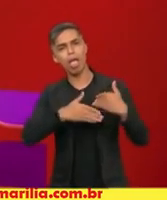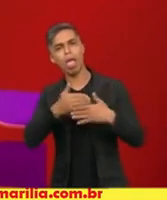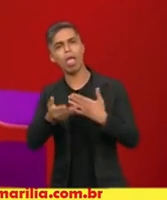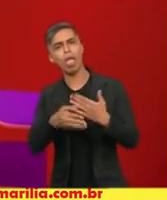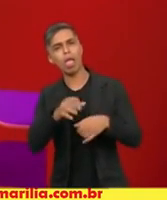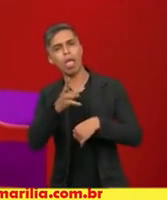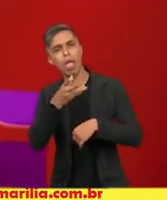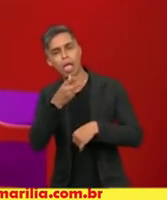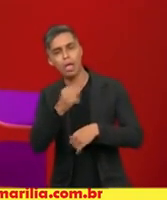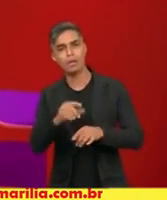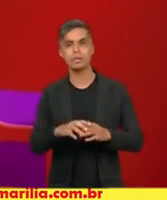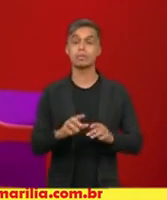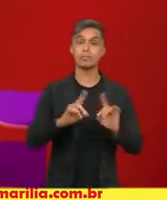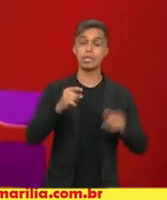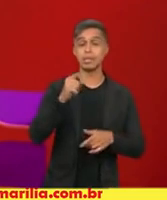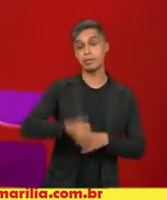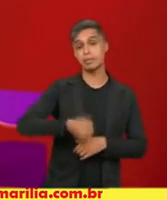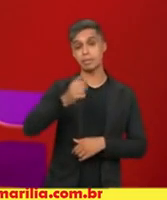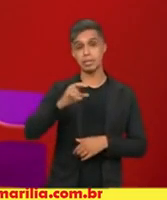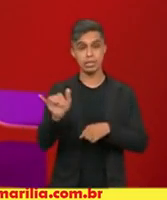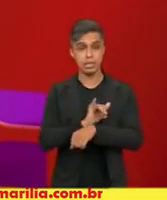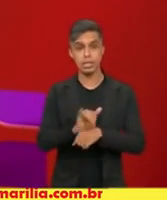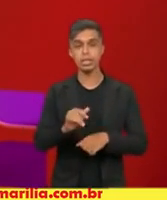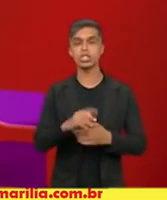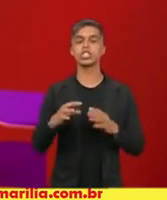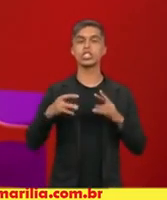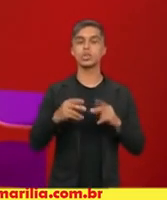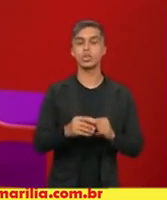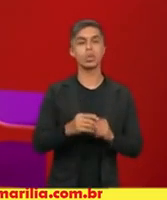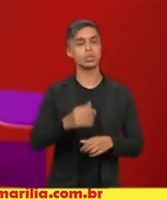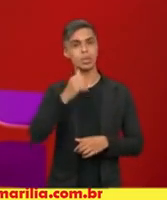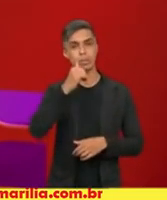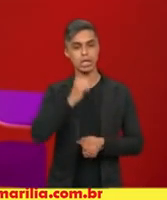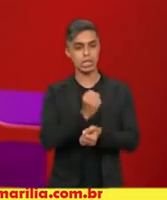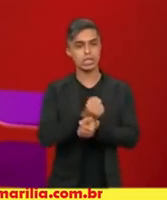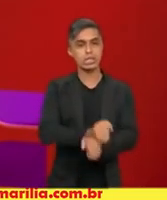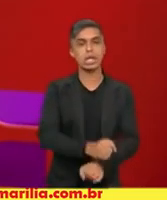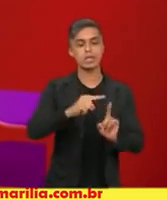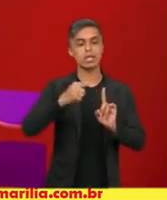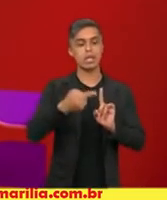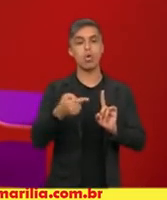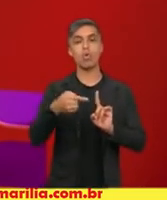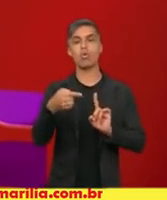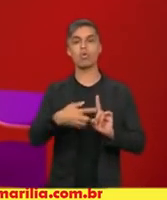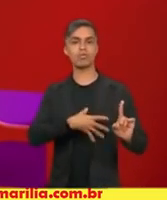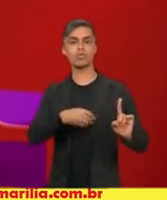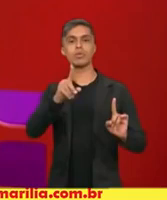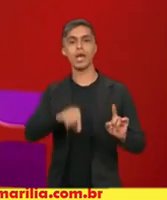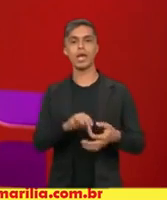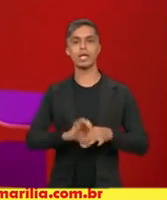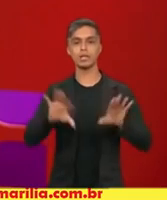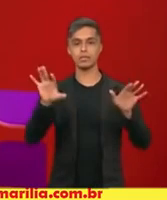assim, uma primeira medida emancipacionista que ditava, em algum momento, terminaria de fato a escravidão no Brasil. Inclusive porque